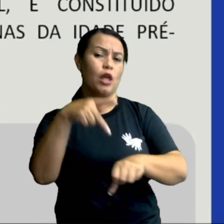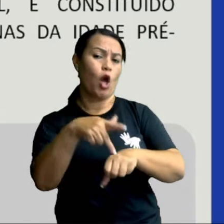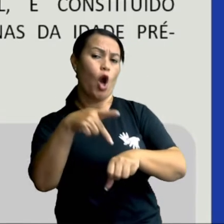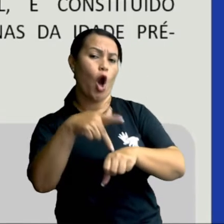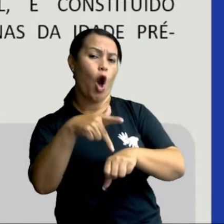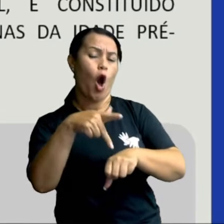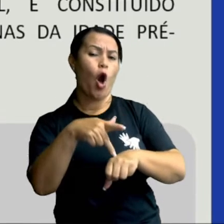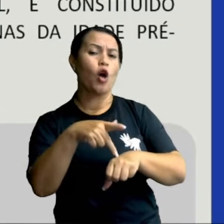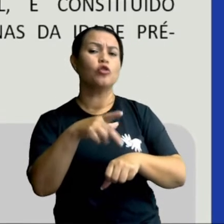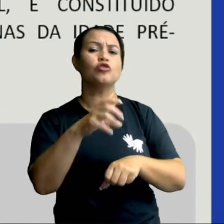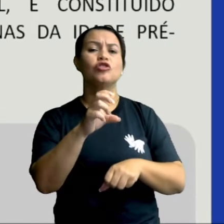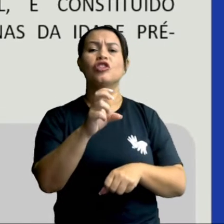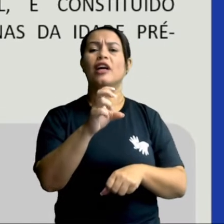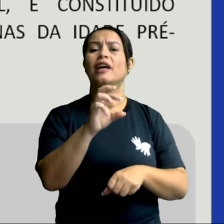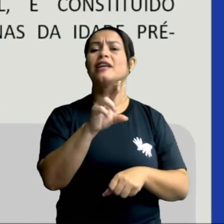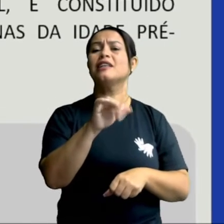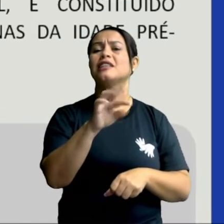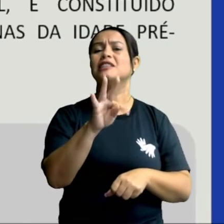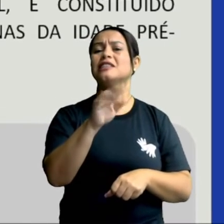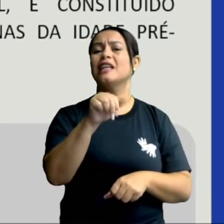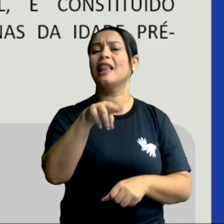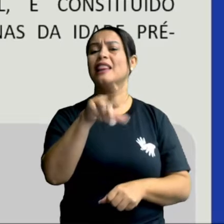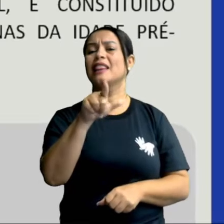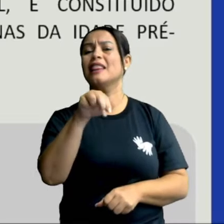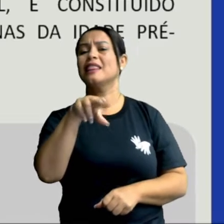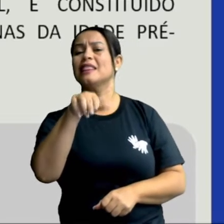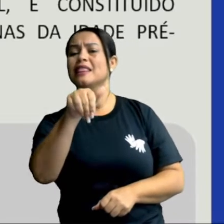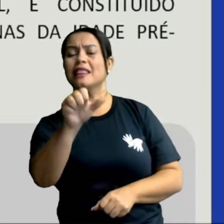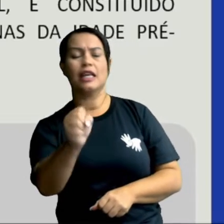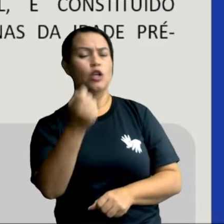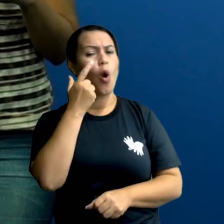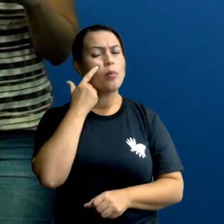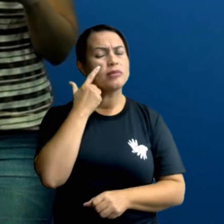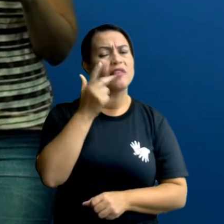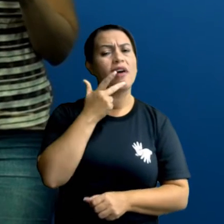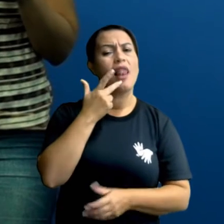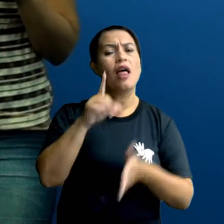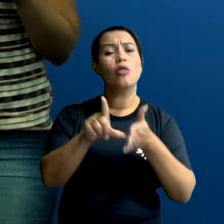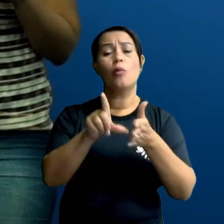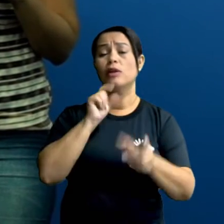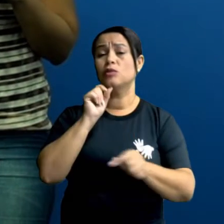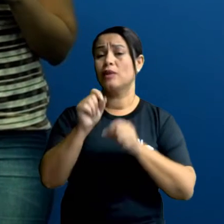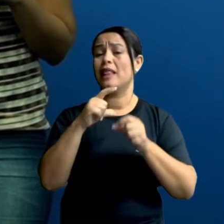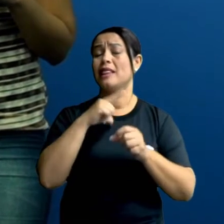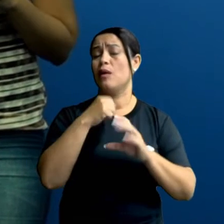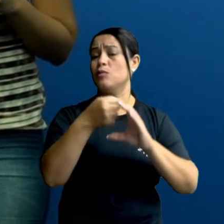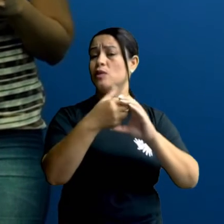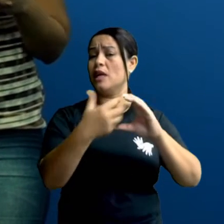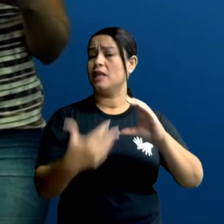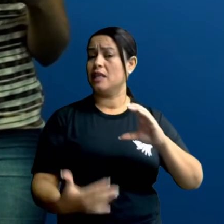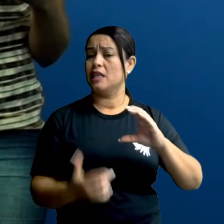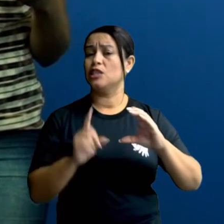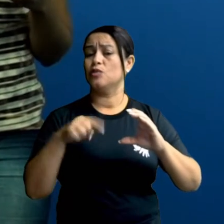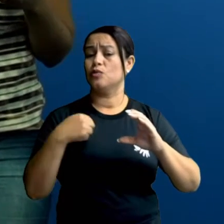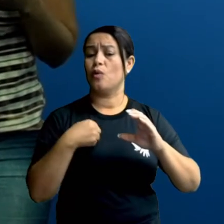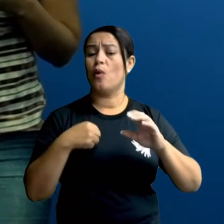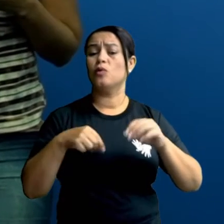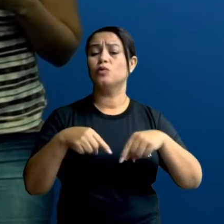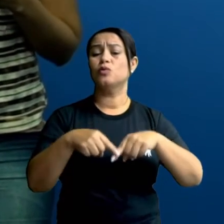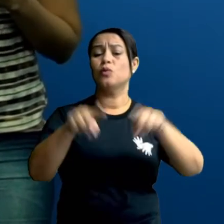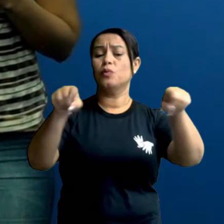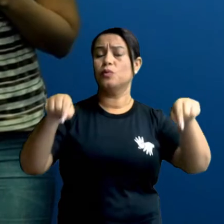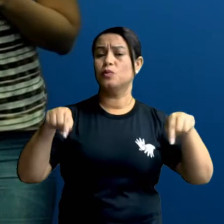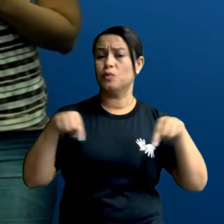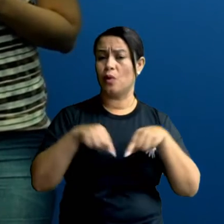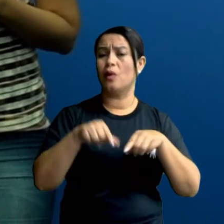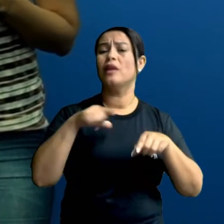da idade pré-cambriana. Então, gente, como eu falei para vocês, nós temos uma característica do nosso solo de ser